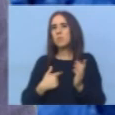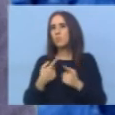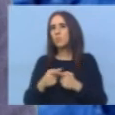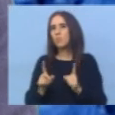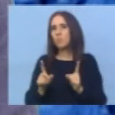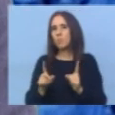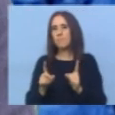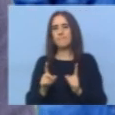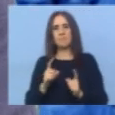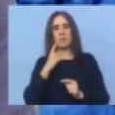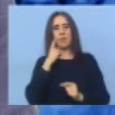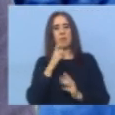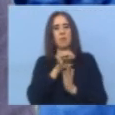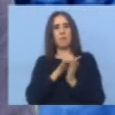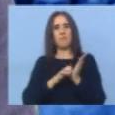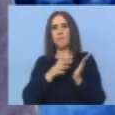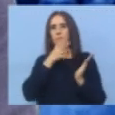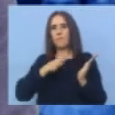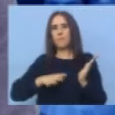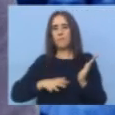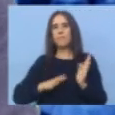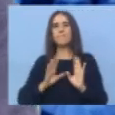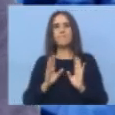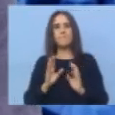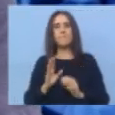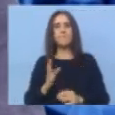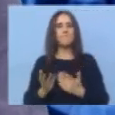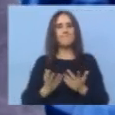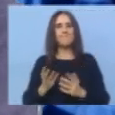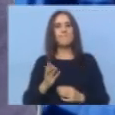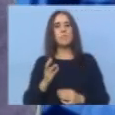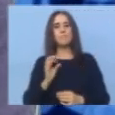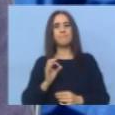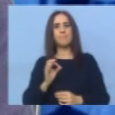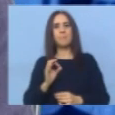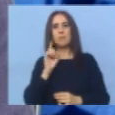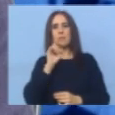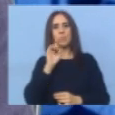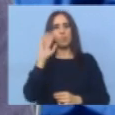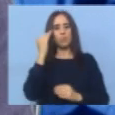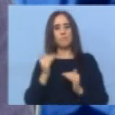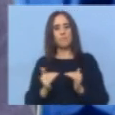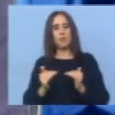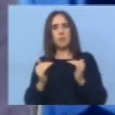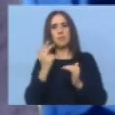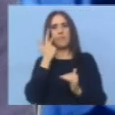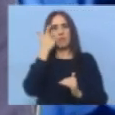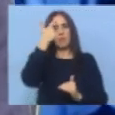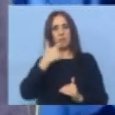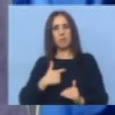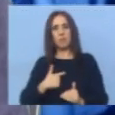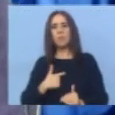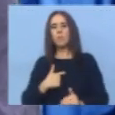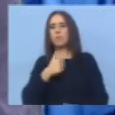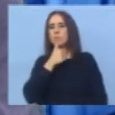coisa? Se calhar o que o texto nos está a dizer é que em fases importantíssimas da vida, quando são